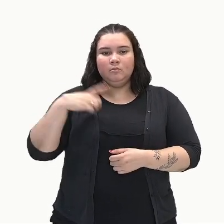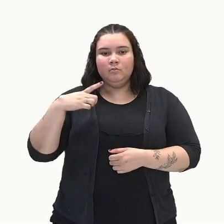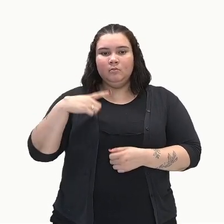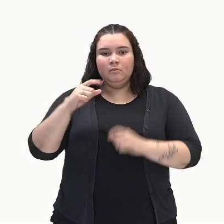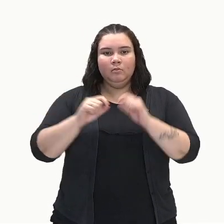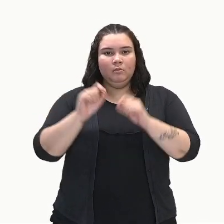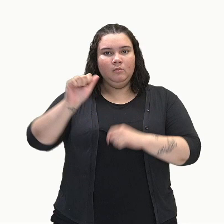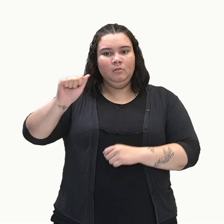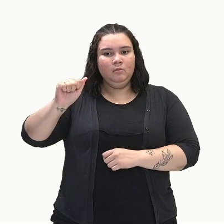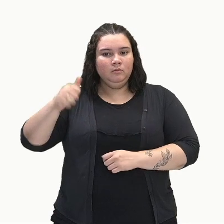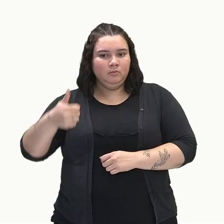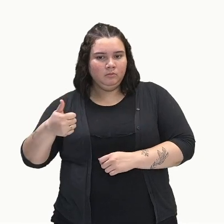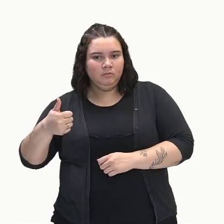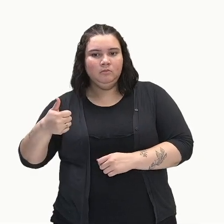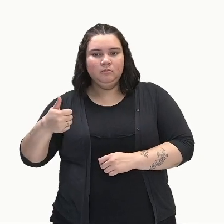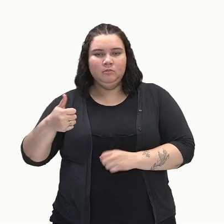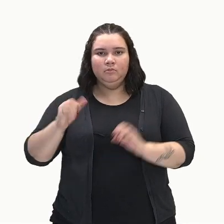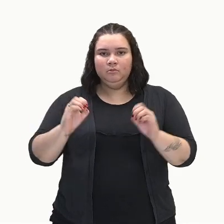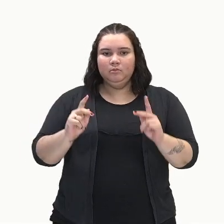de A1, tá?